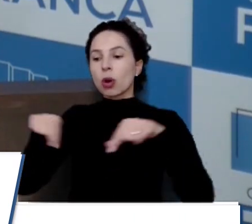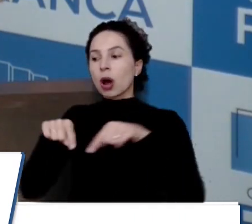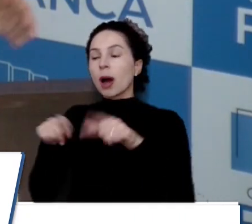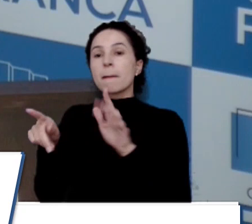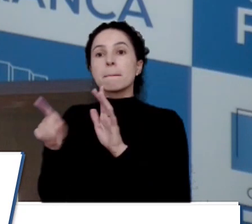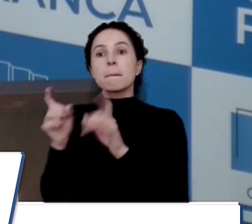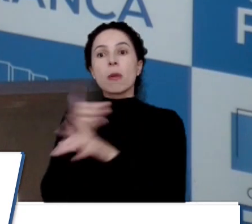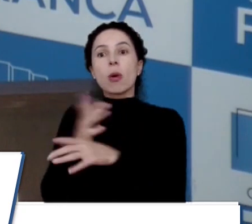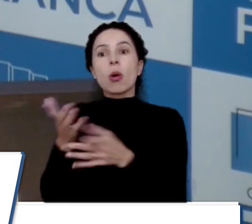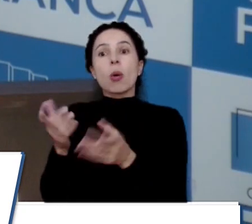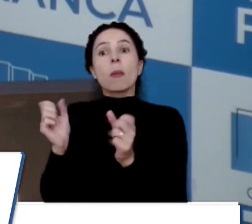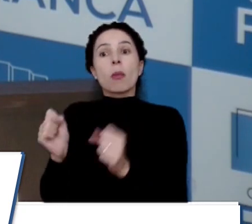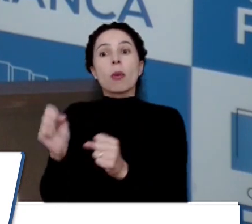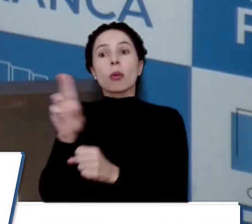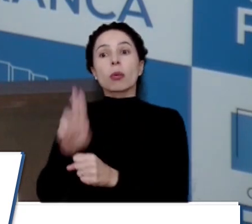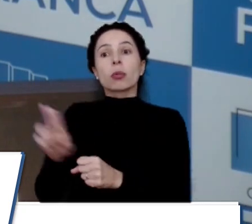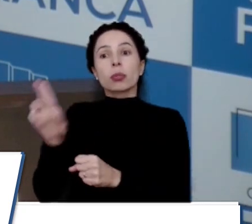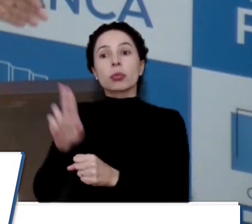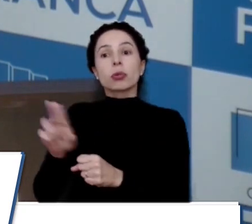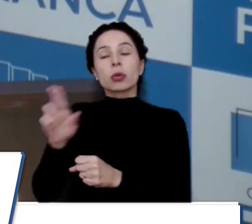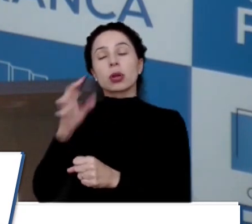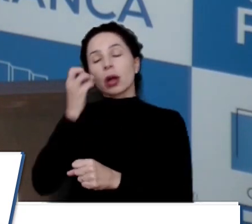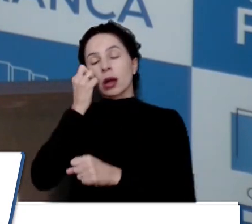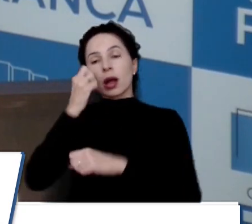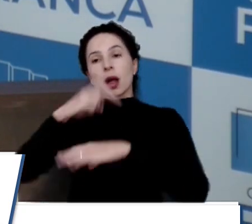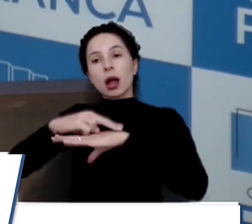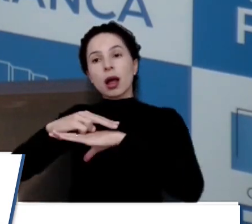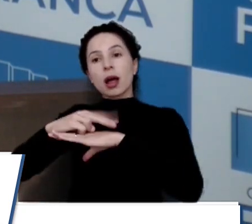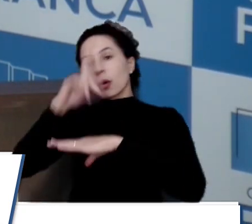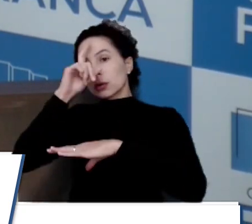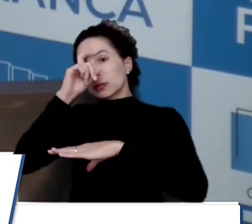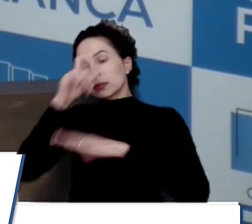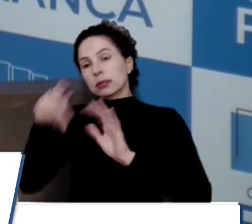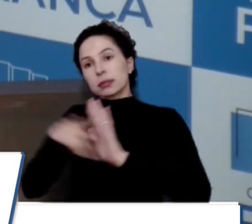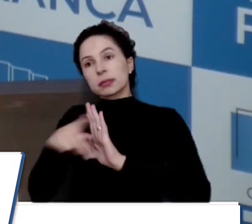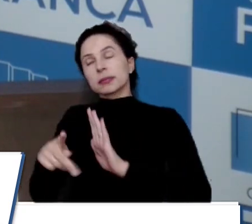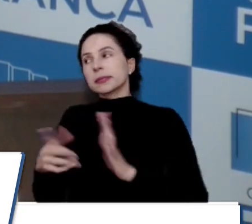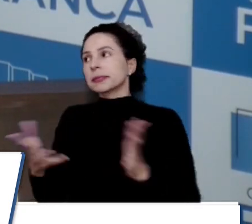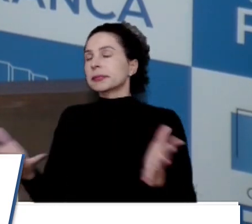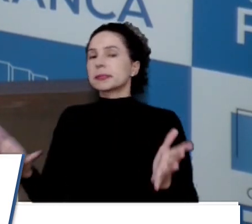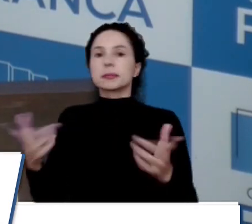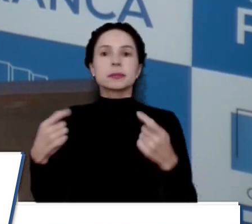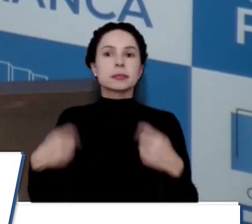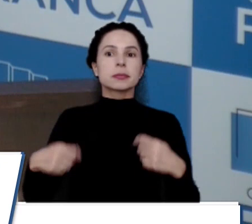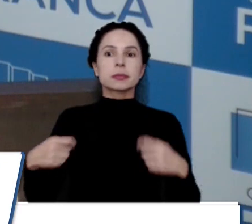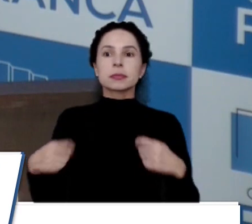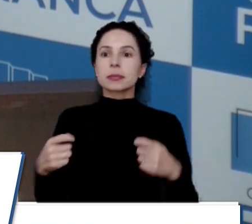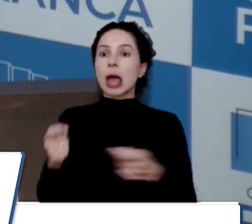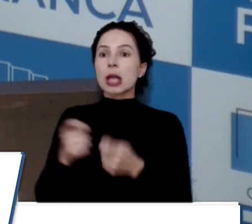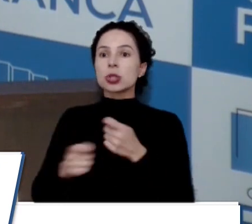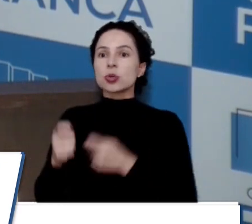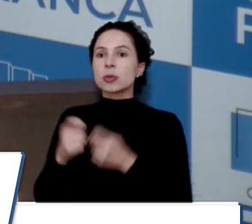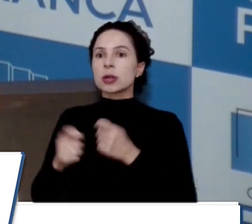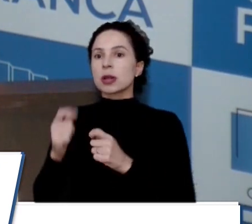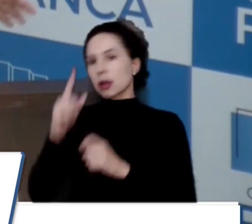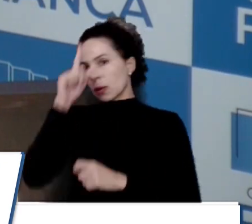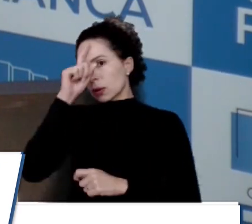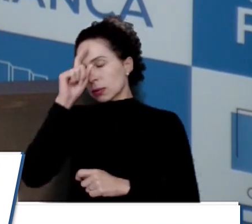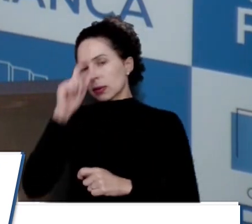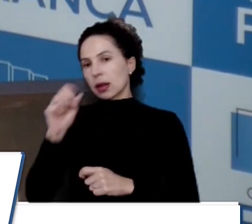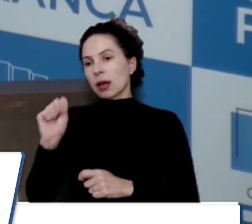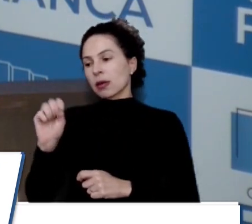onde pode ser leito né então é uma coisa que precisa da administração da Santa Casa ver